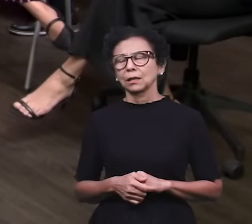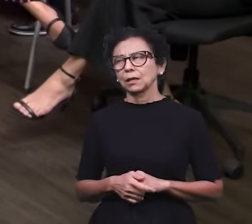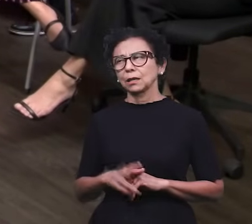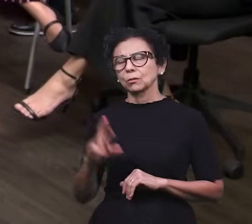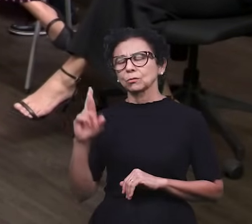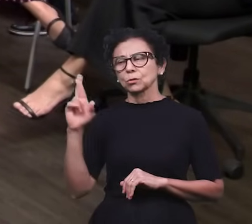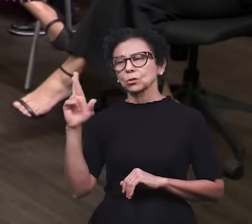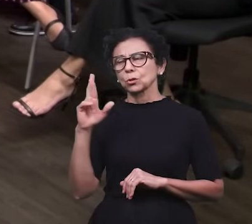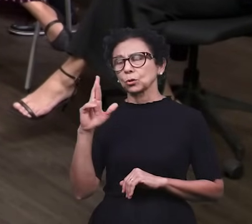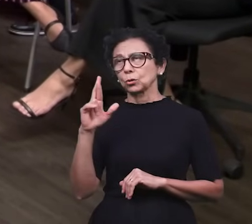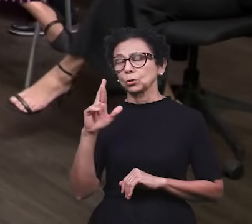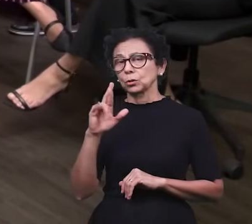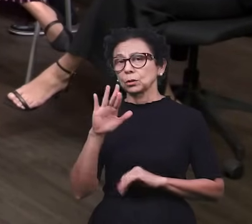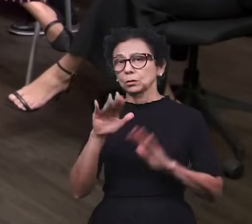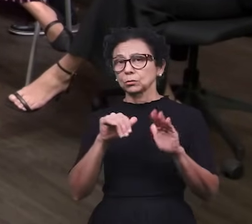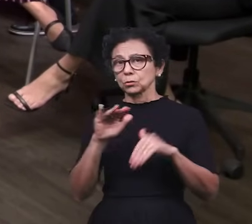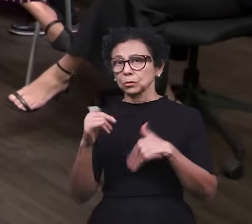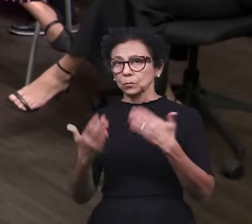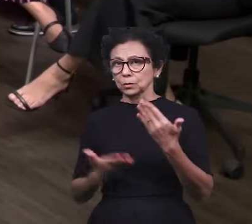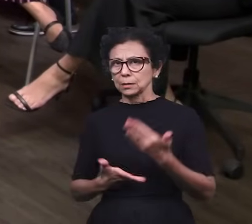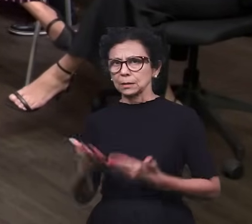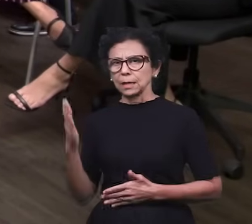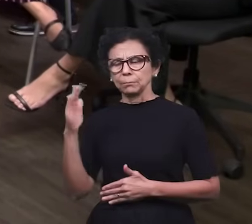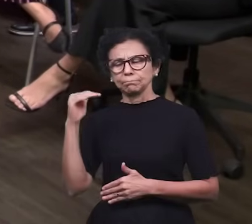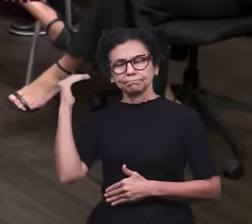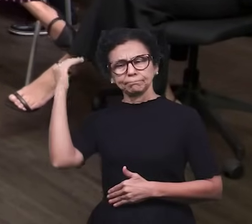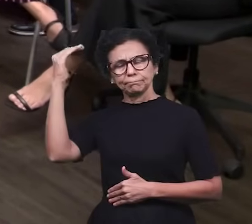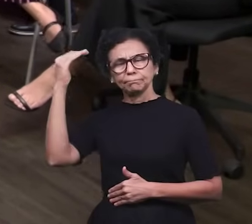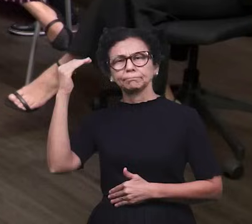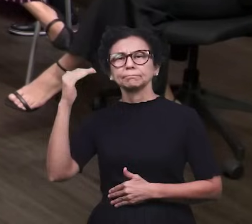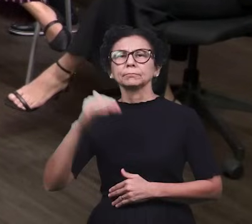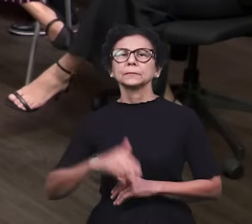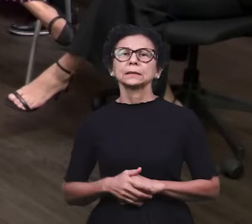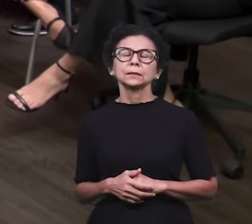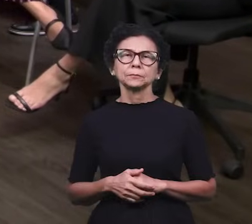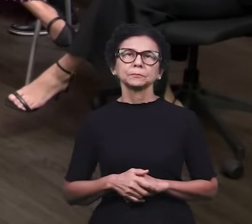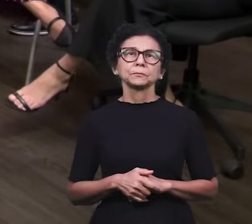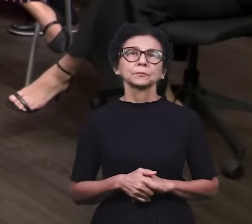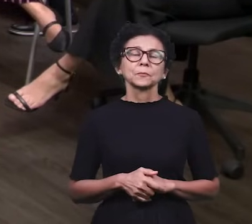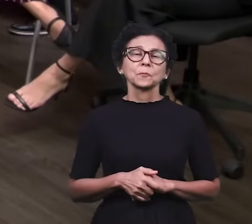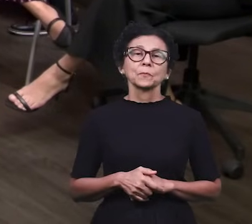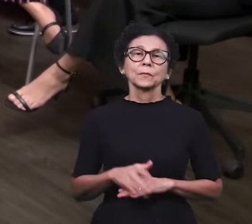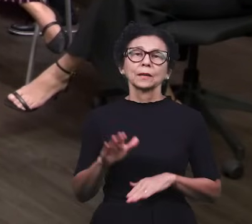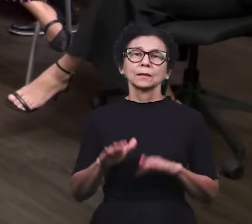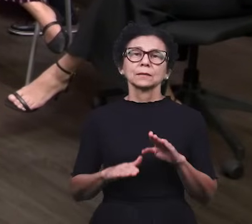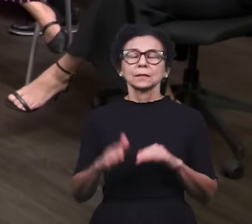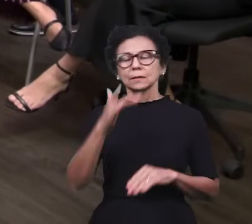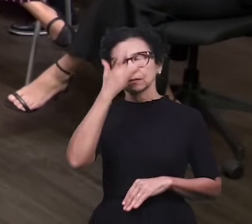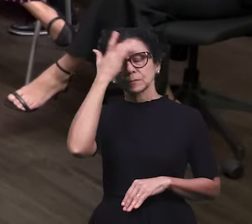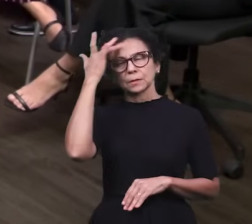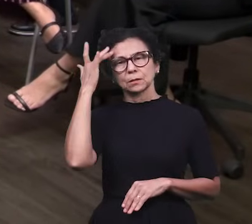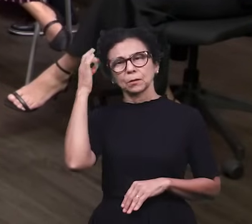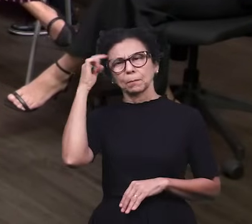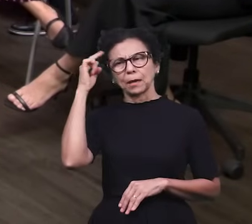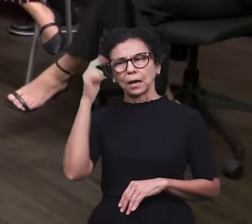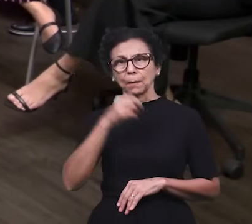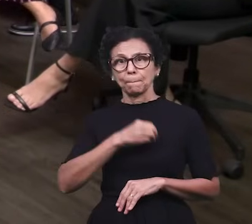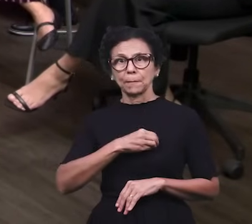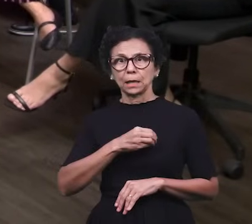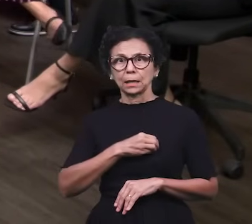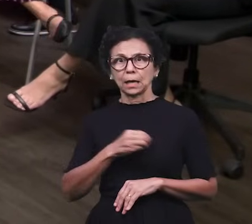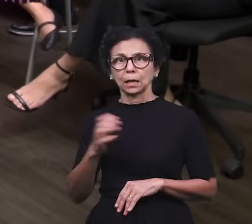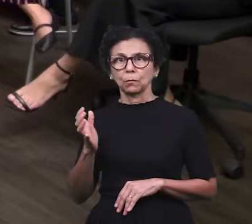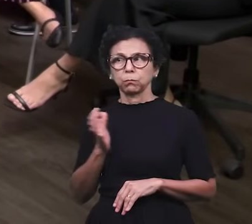entendeu? É isso mesmo, vamos seguir. O Senhor não nos chamou para sermos cauda, mas para nos colocar por cabeça. Essa né? Eu digo isso porque às